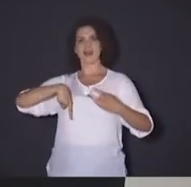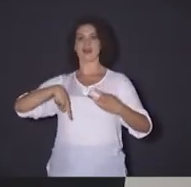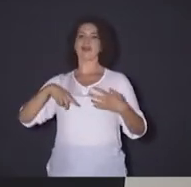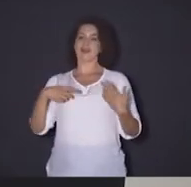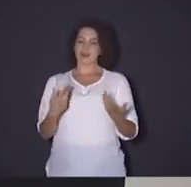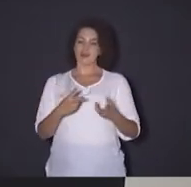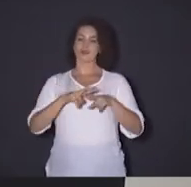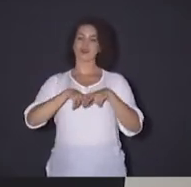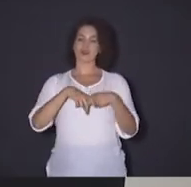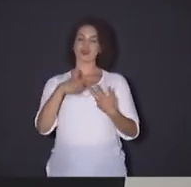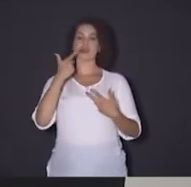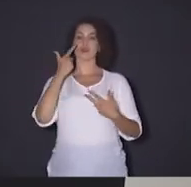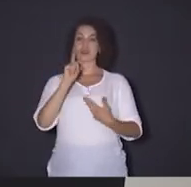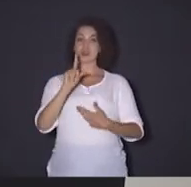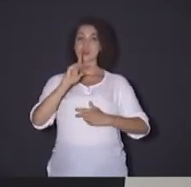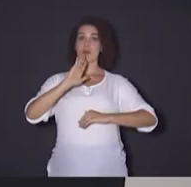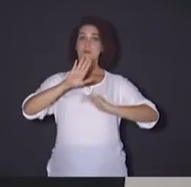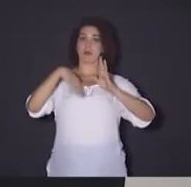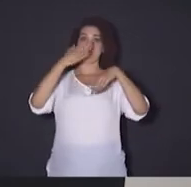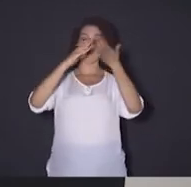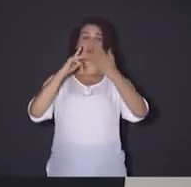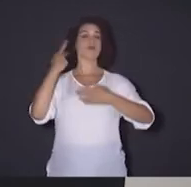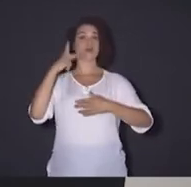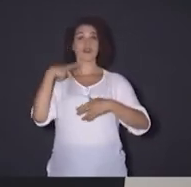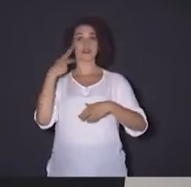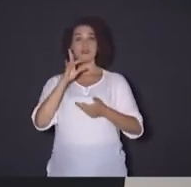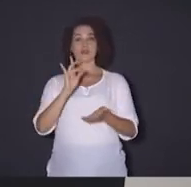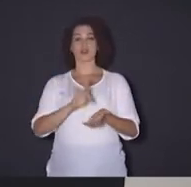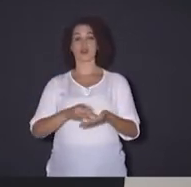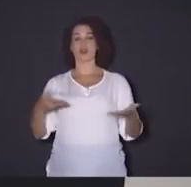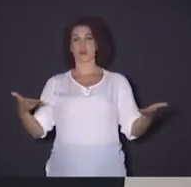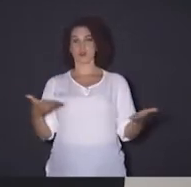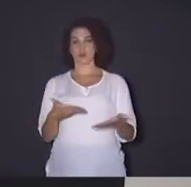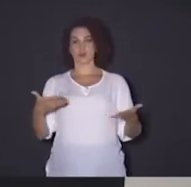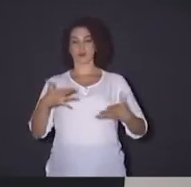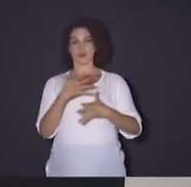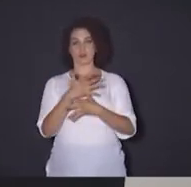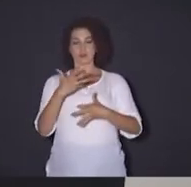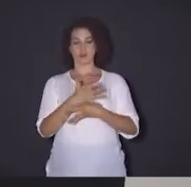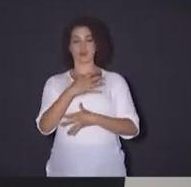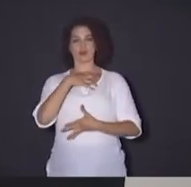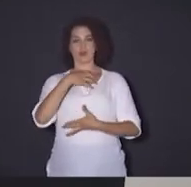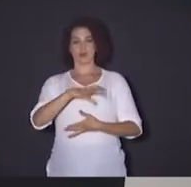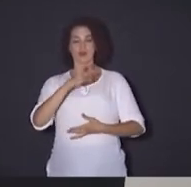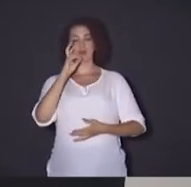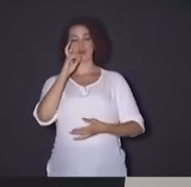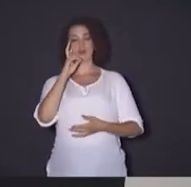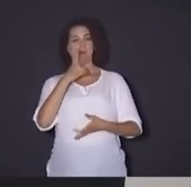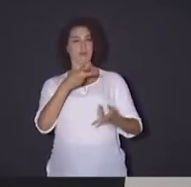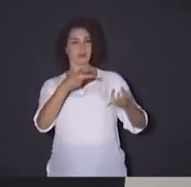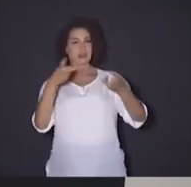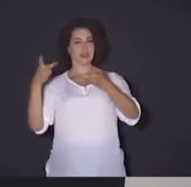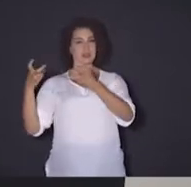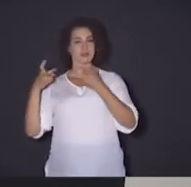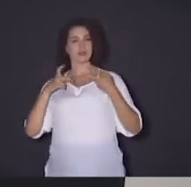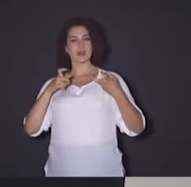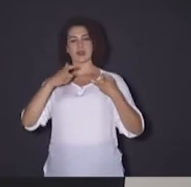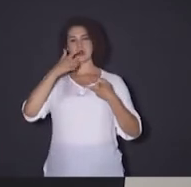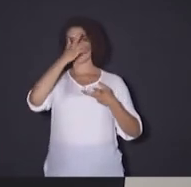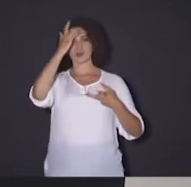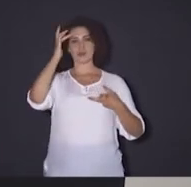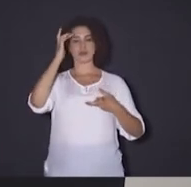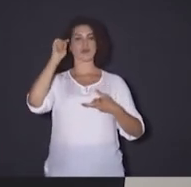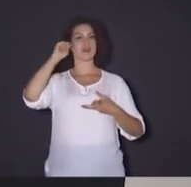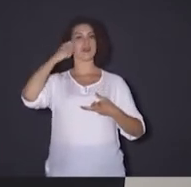avanços políticas na prática você anda hoje pela cidade de salvador você ver a condição das pessoas negras